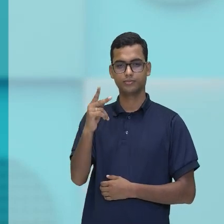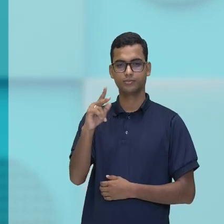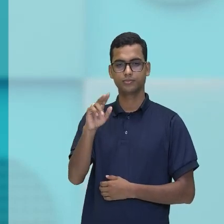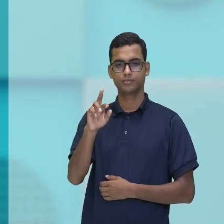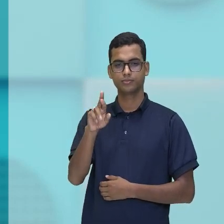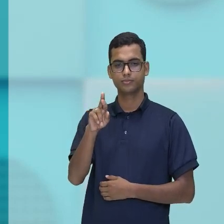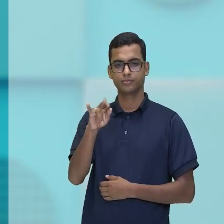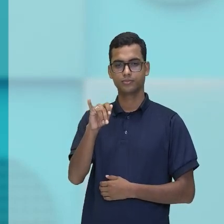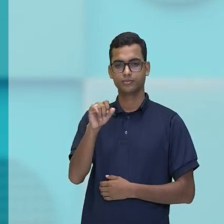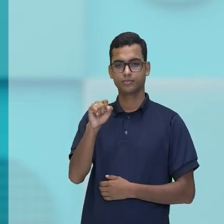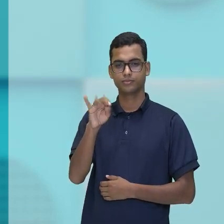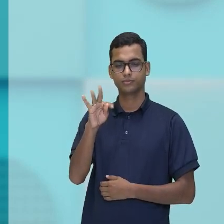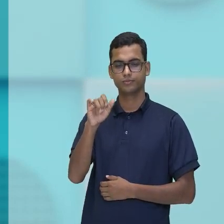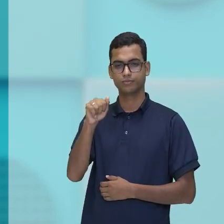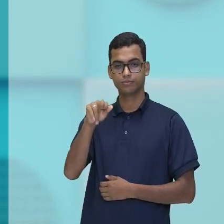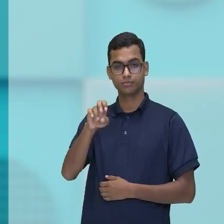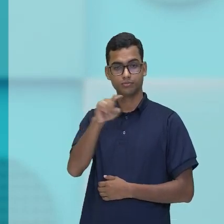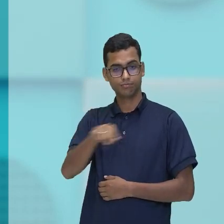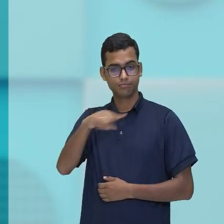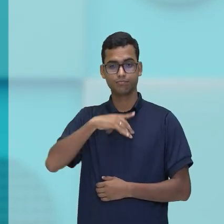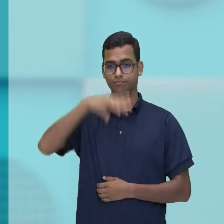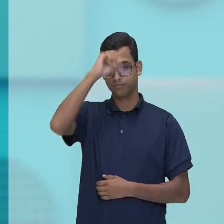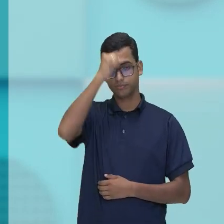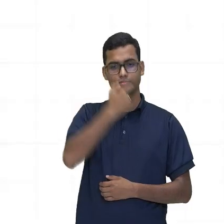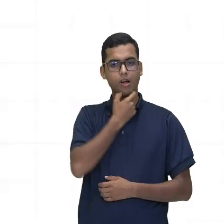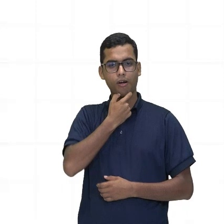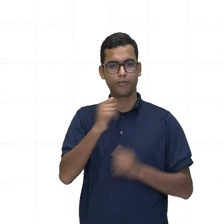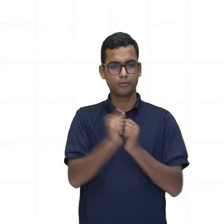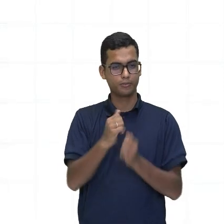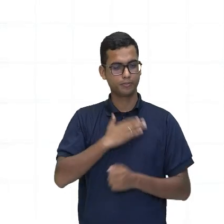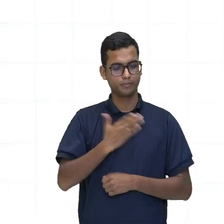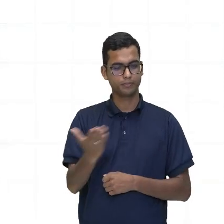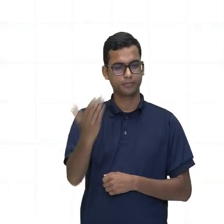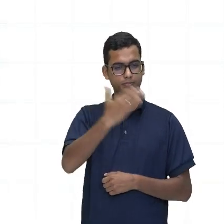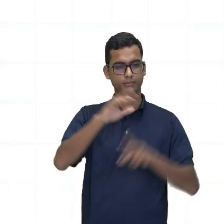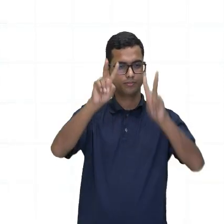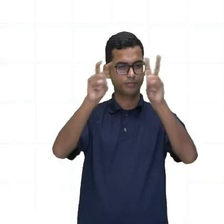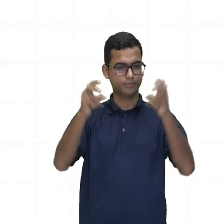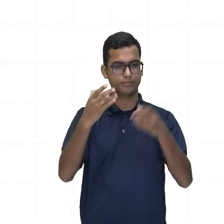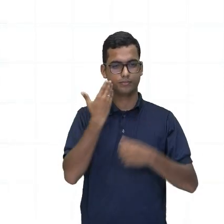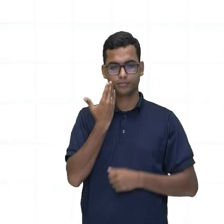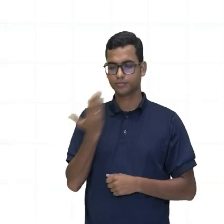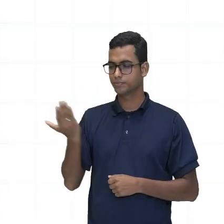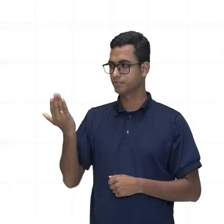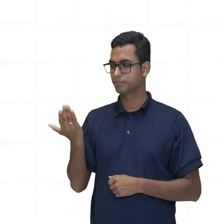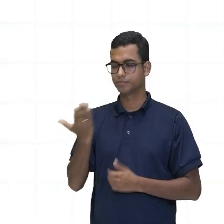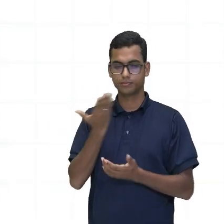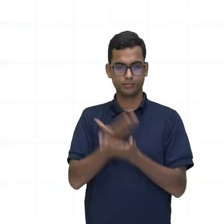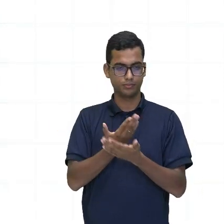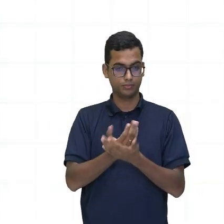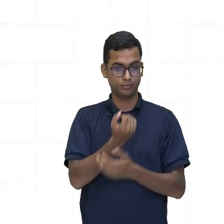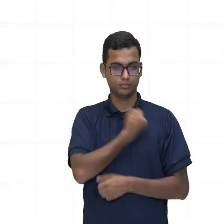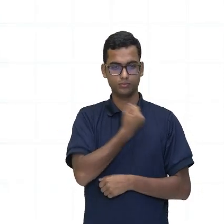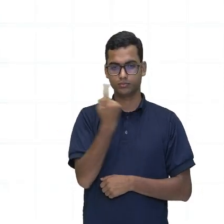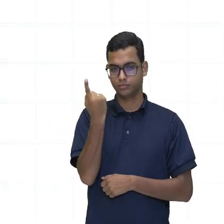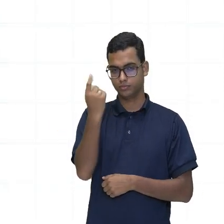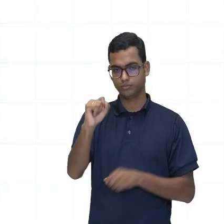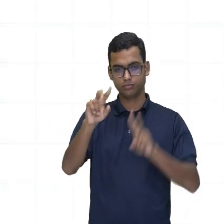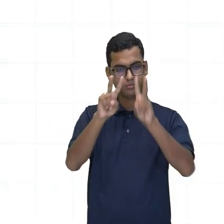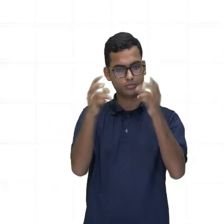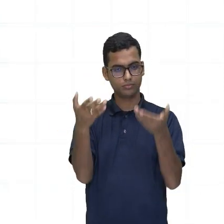vão aprender inglês comigo. Pay attention. A aula 18, objeto de